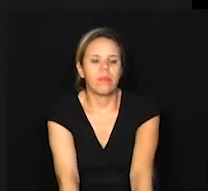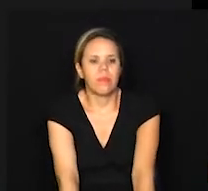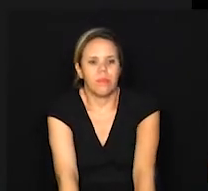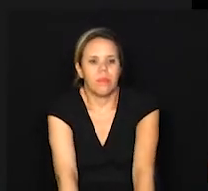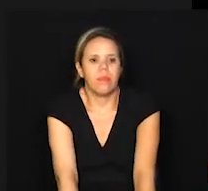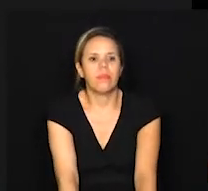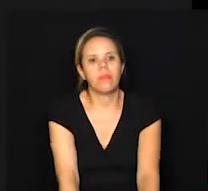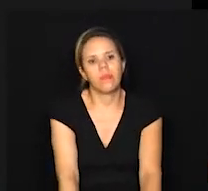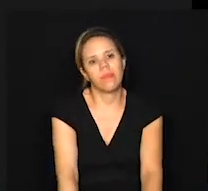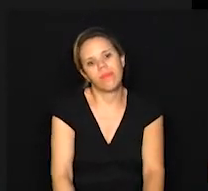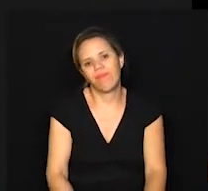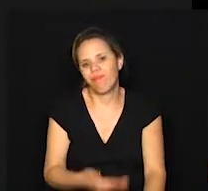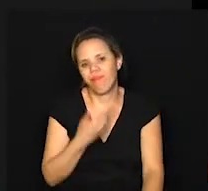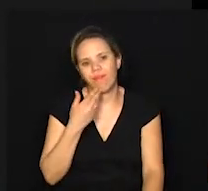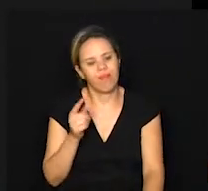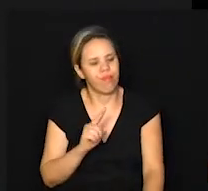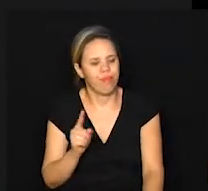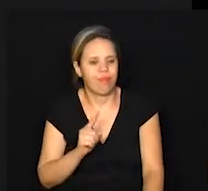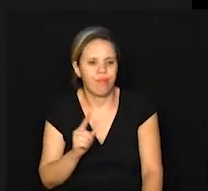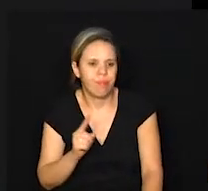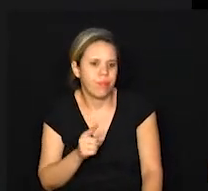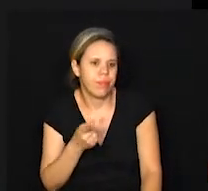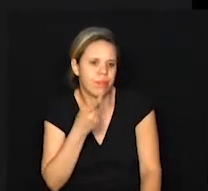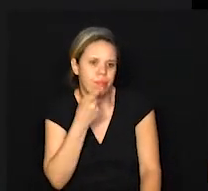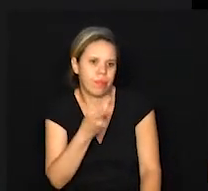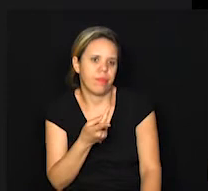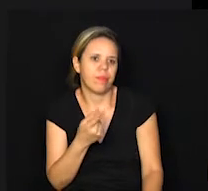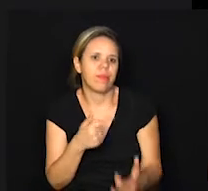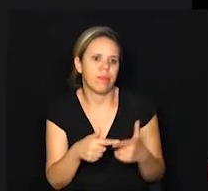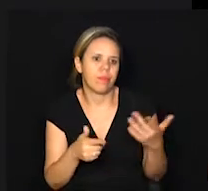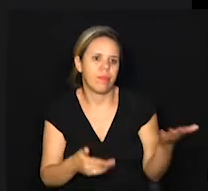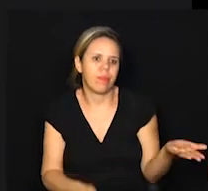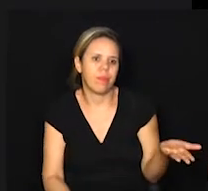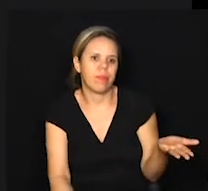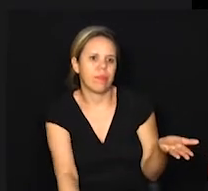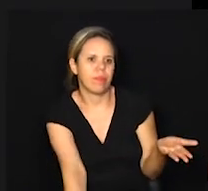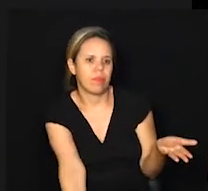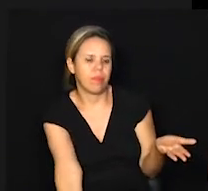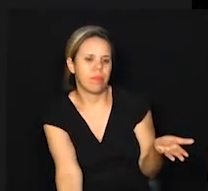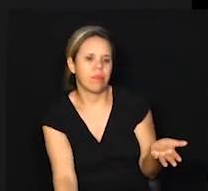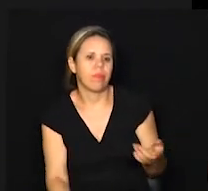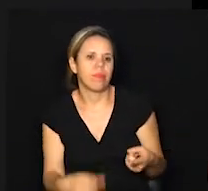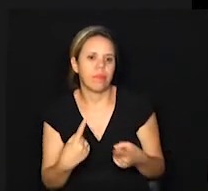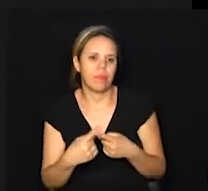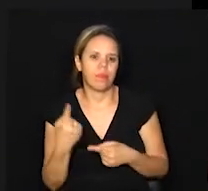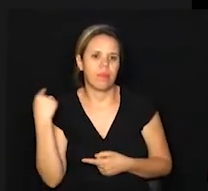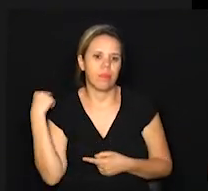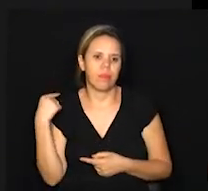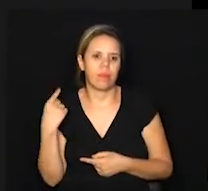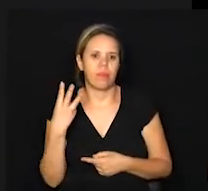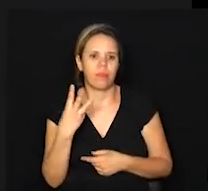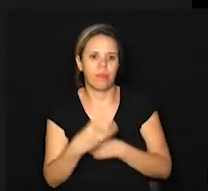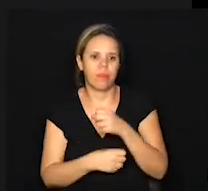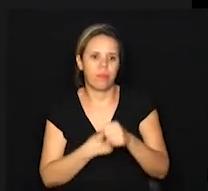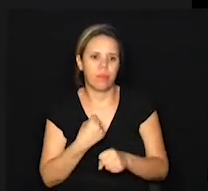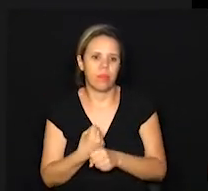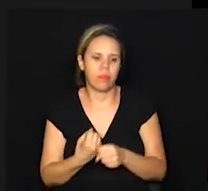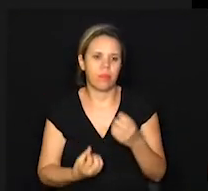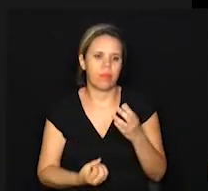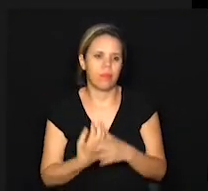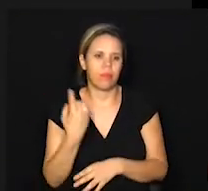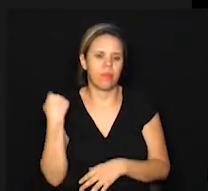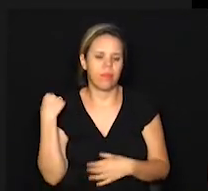Não está sendo fácil falar sobre isso, né? Porque já faz 3 anos, né, que isso